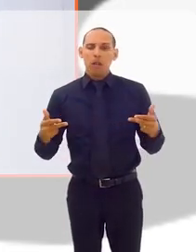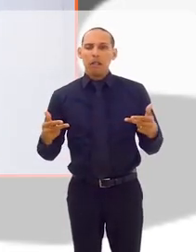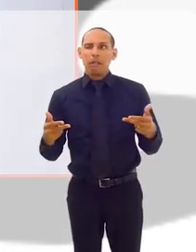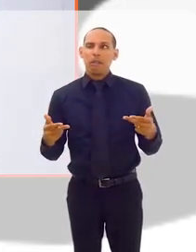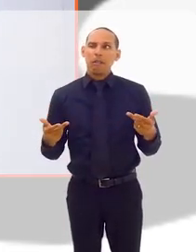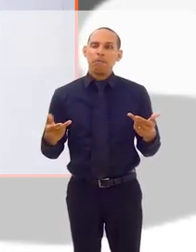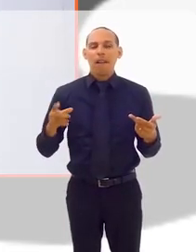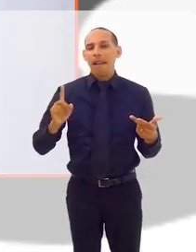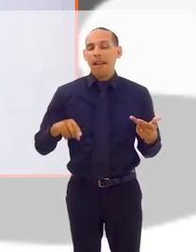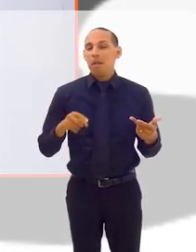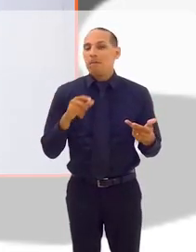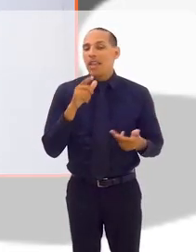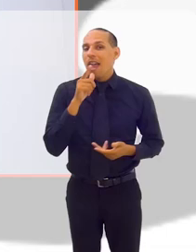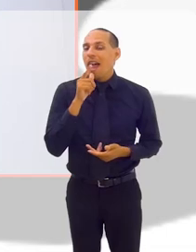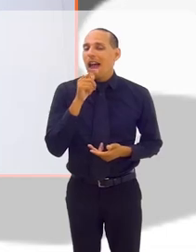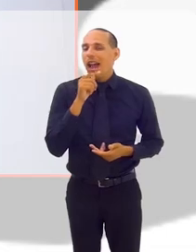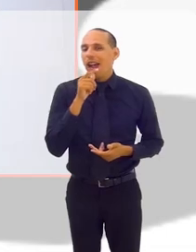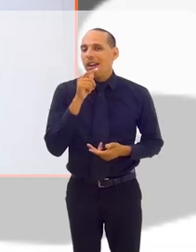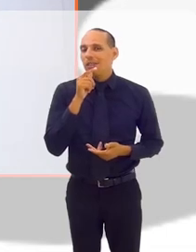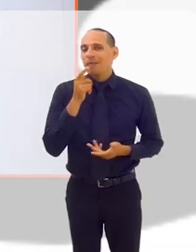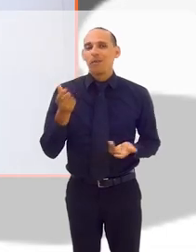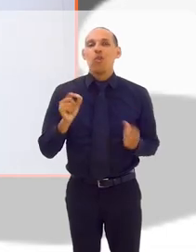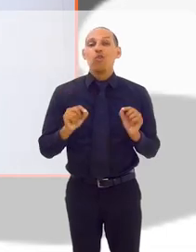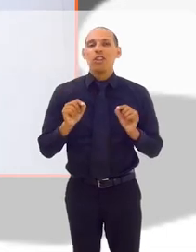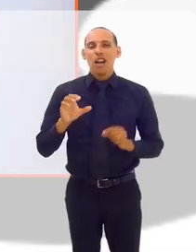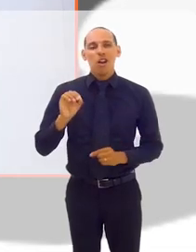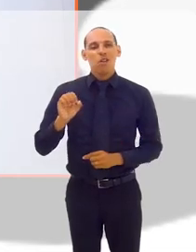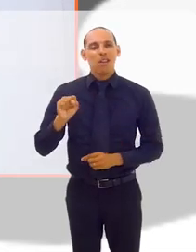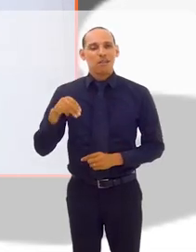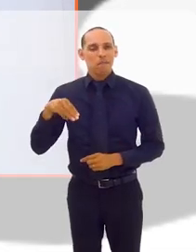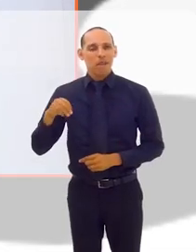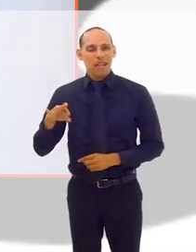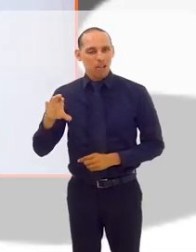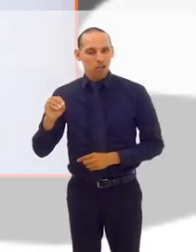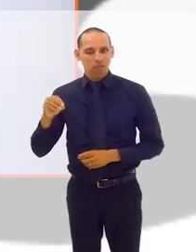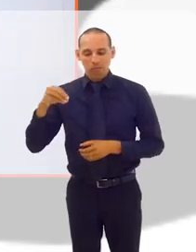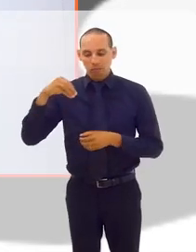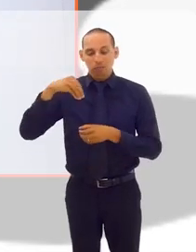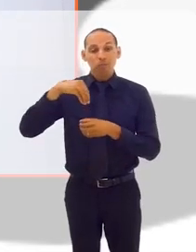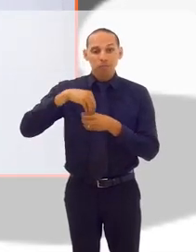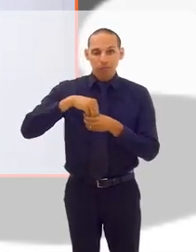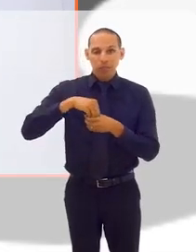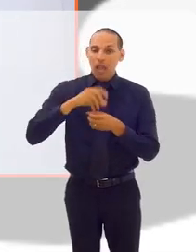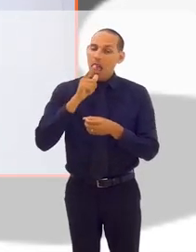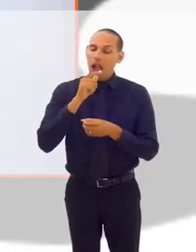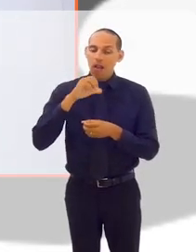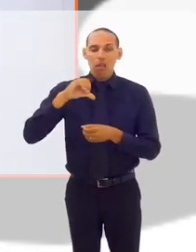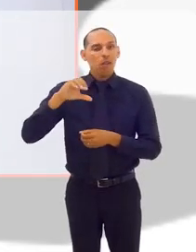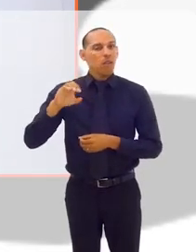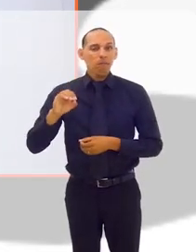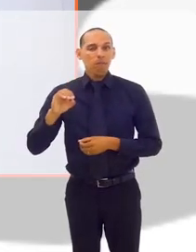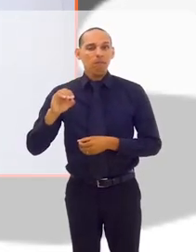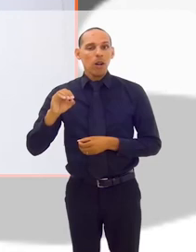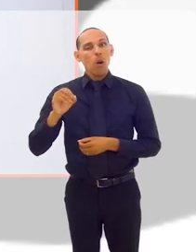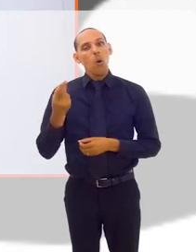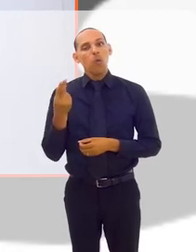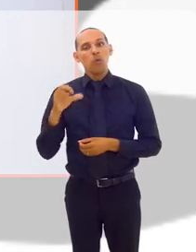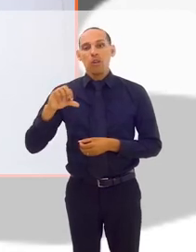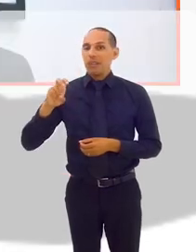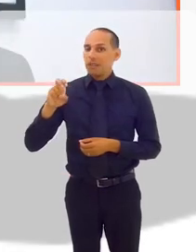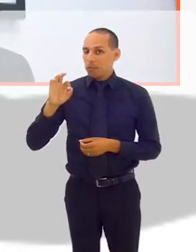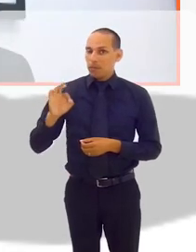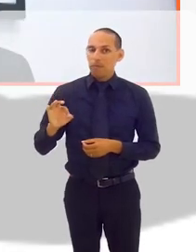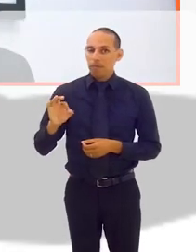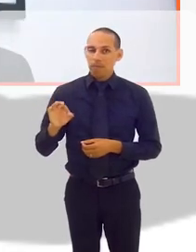90%, 95% de água, é um conteúdo cosmético, tá? Uhum. Então, você transportar água